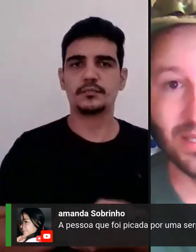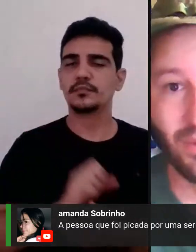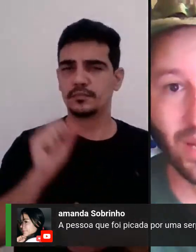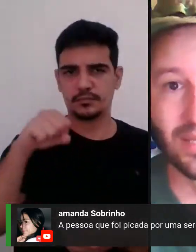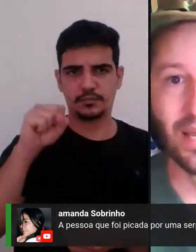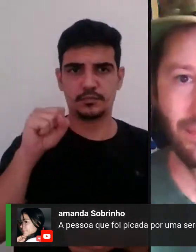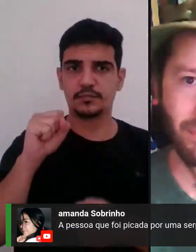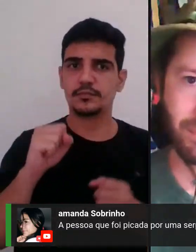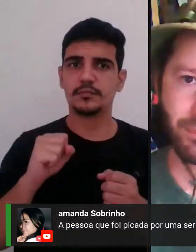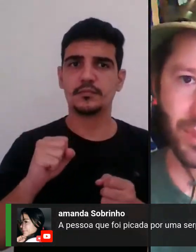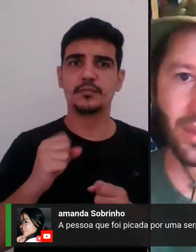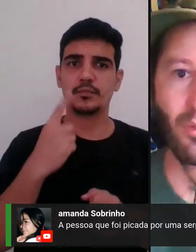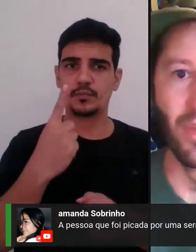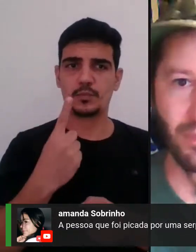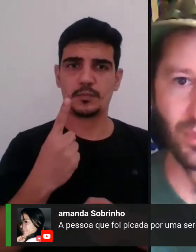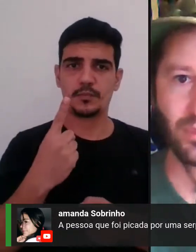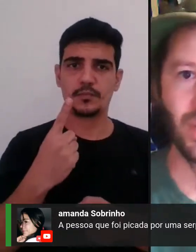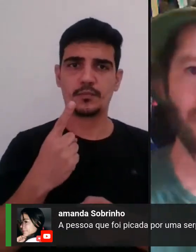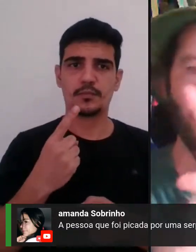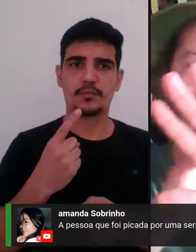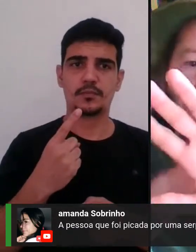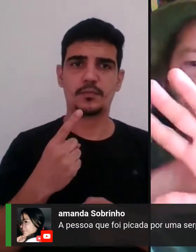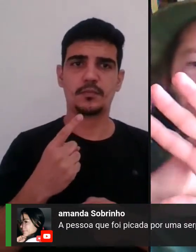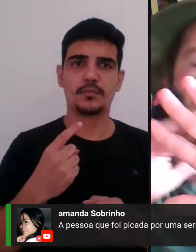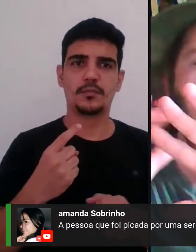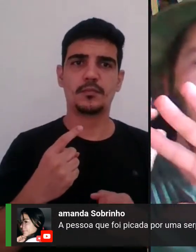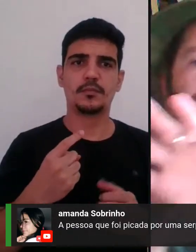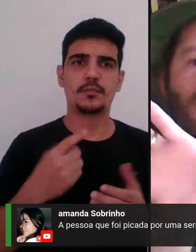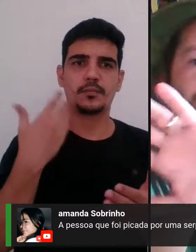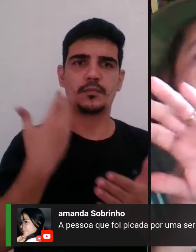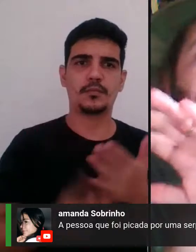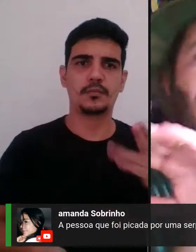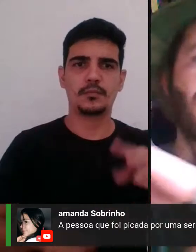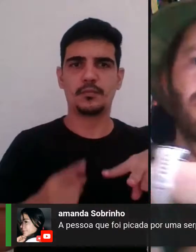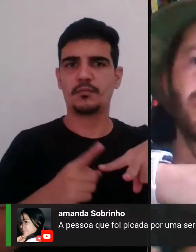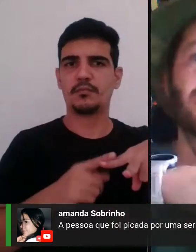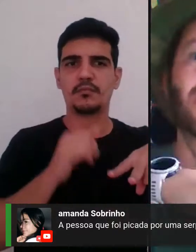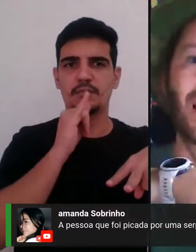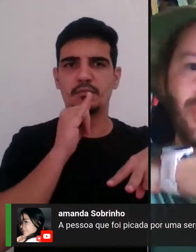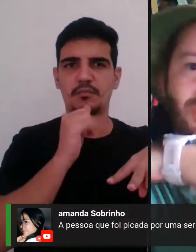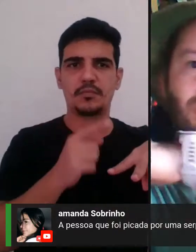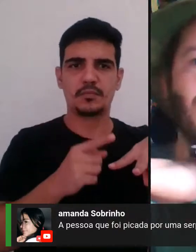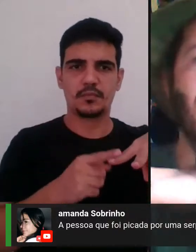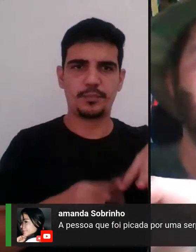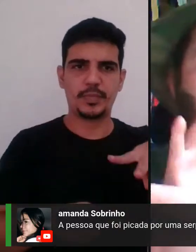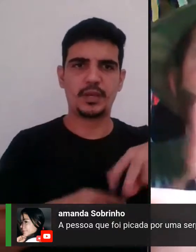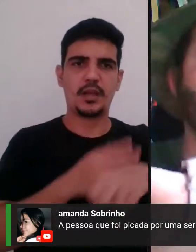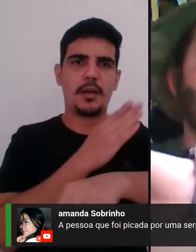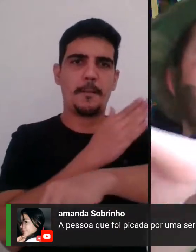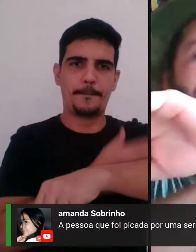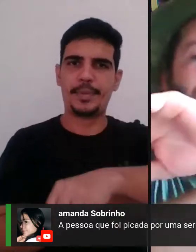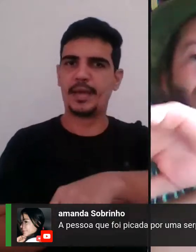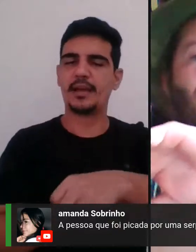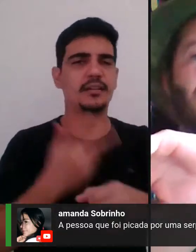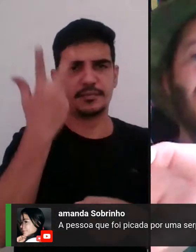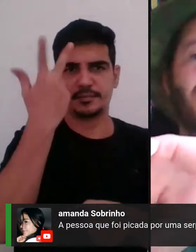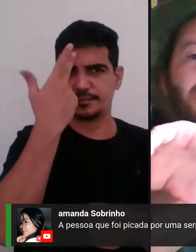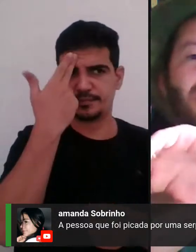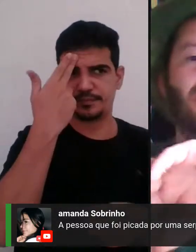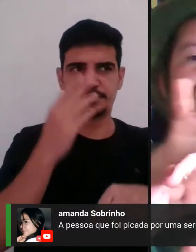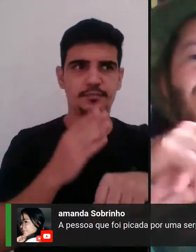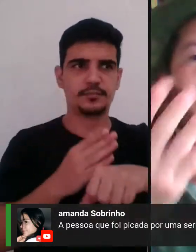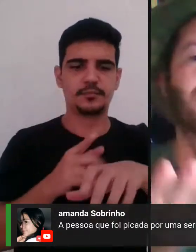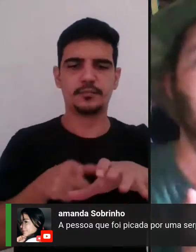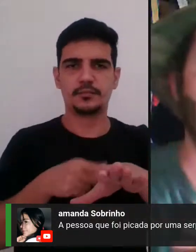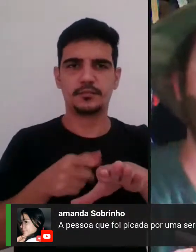uma das sequelas é perder um membro, né? Perder, por exemplo, dedos, perder a mão, perder braço, tá? Porque se amarrar, fizer o